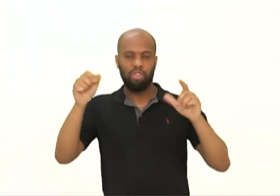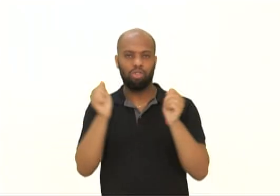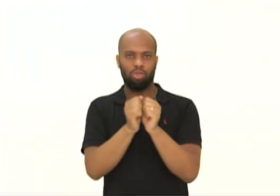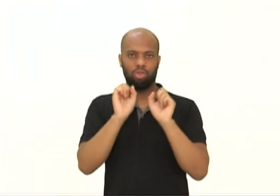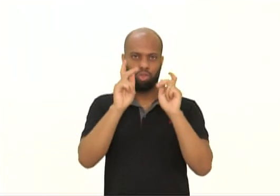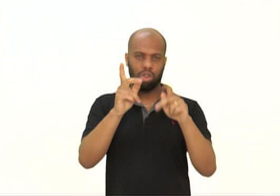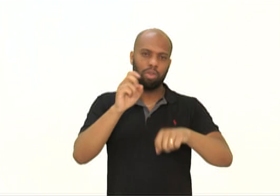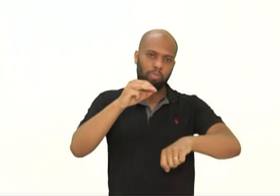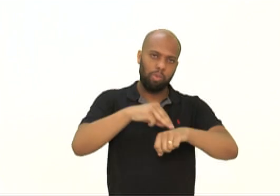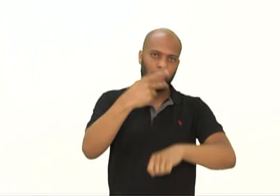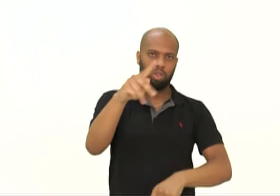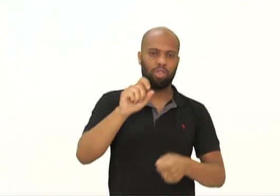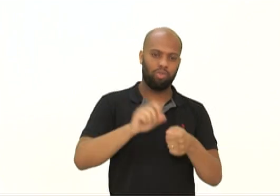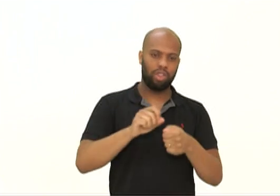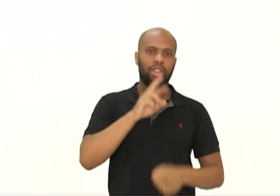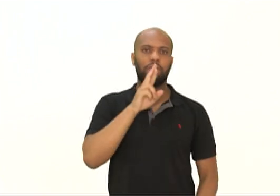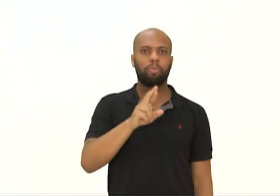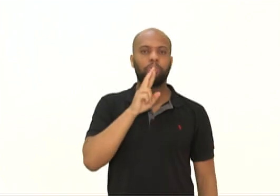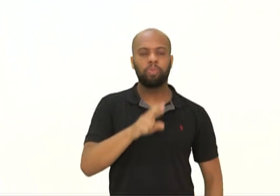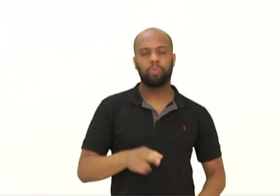beleza? Uns minutinhos.